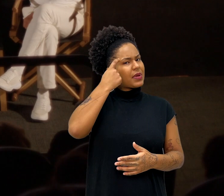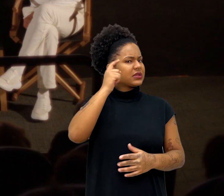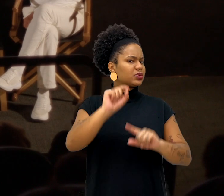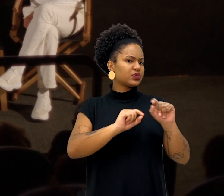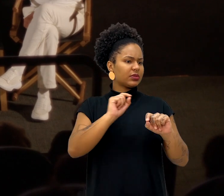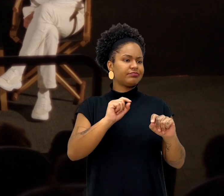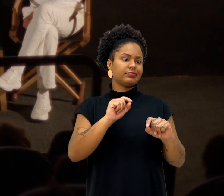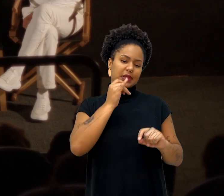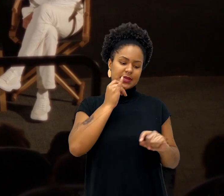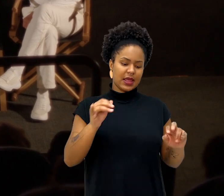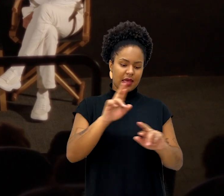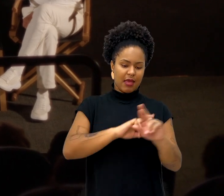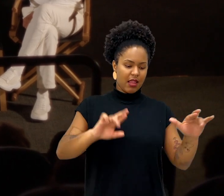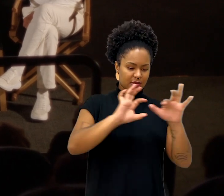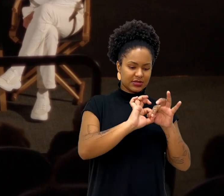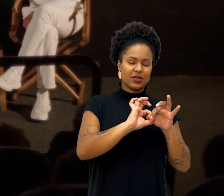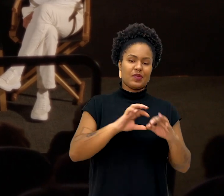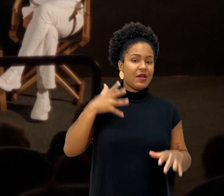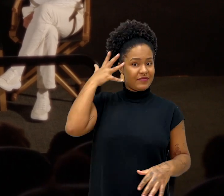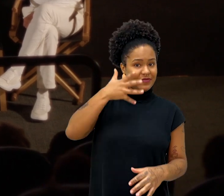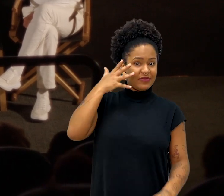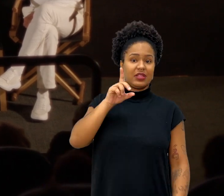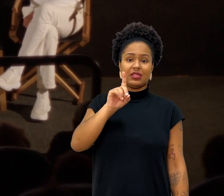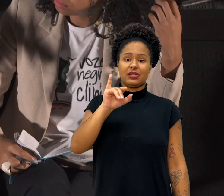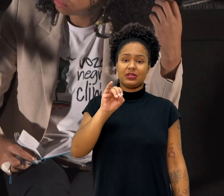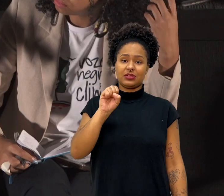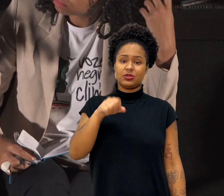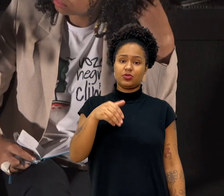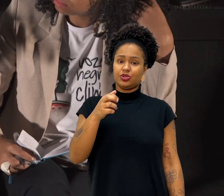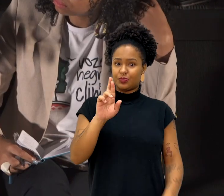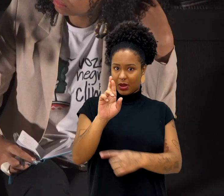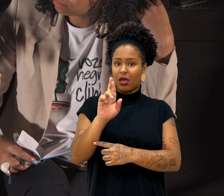eu penso um pouco nisso, fazendo uma relação com a fala do Diosmar,